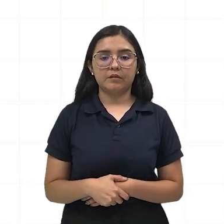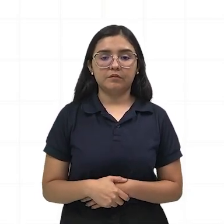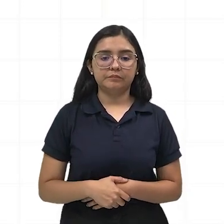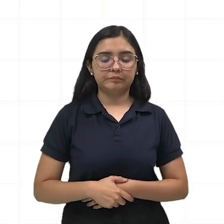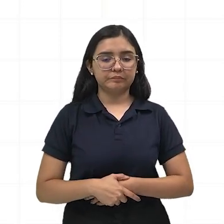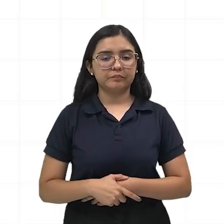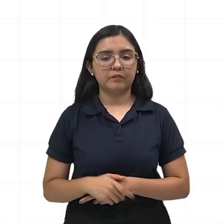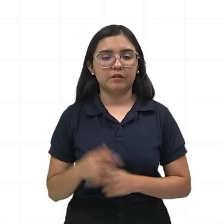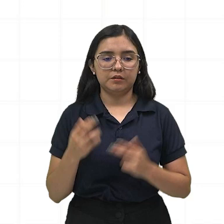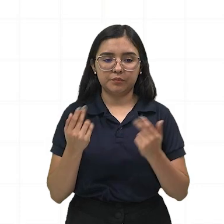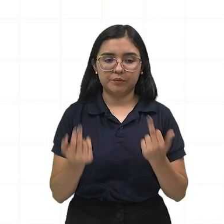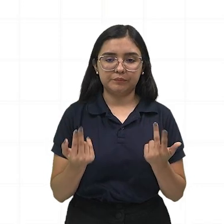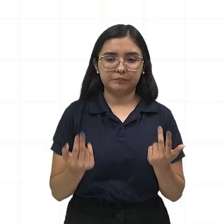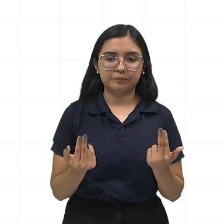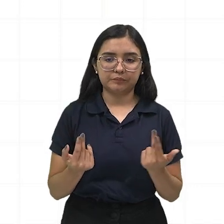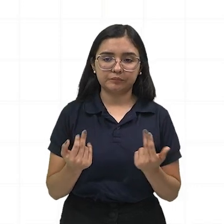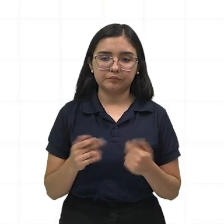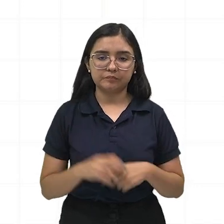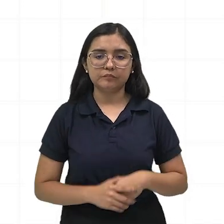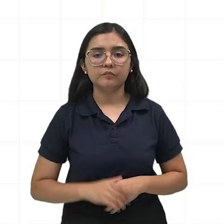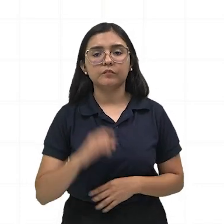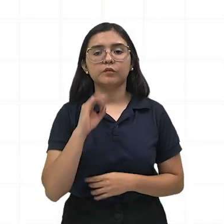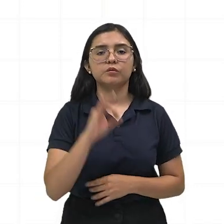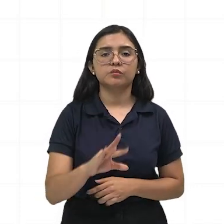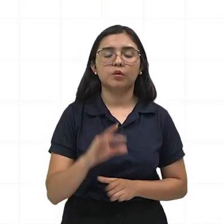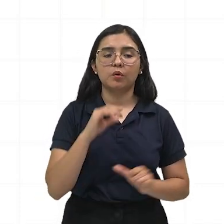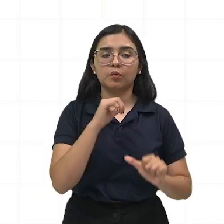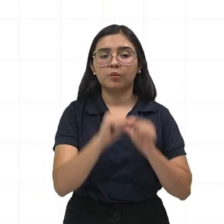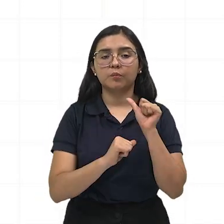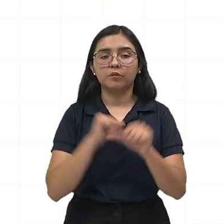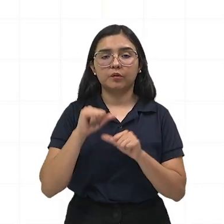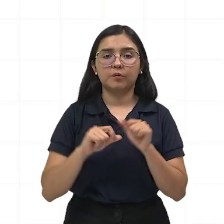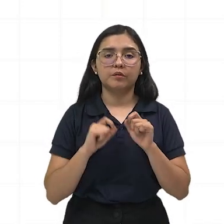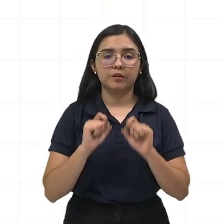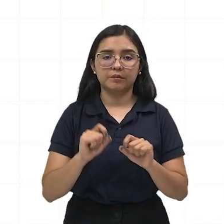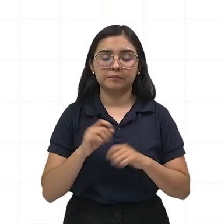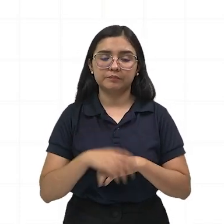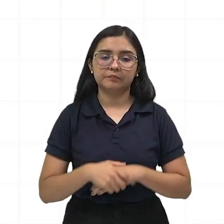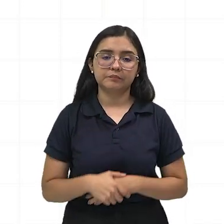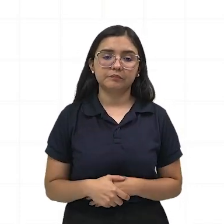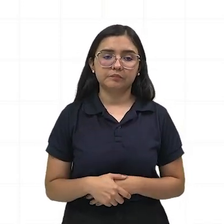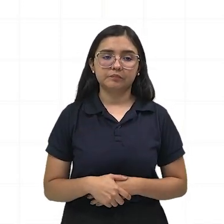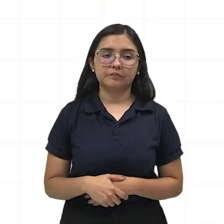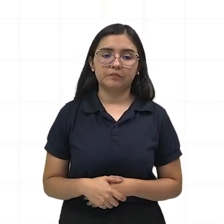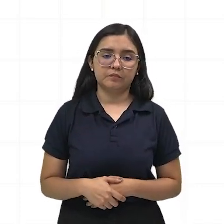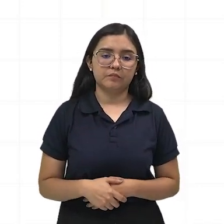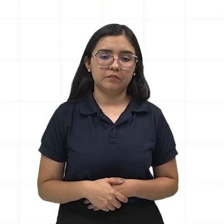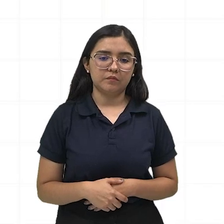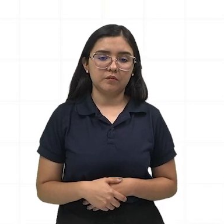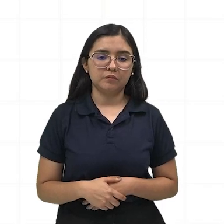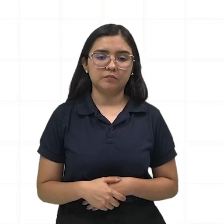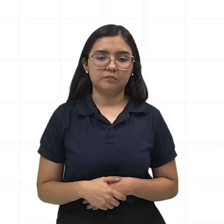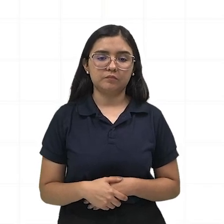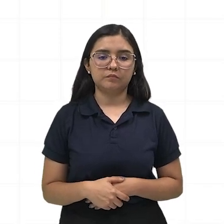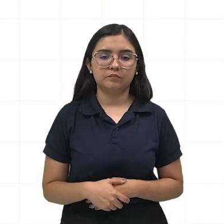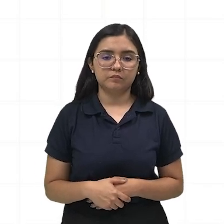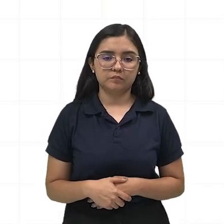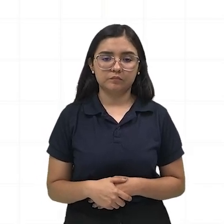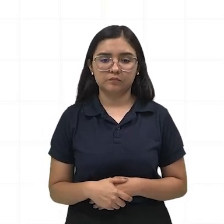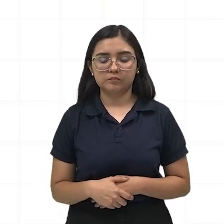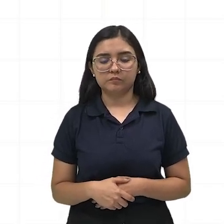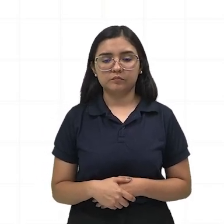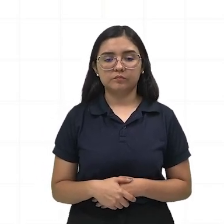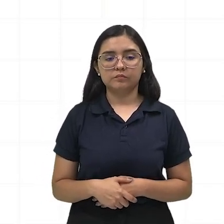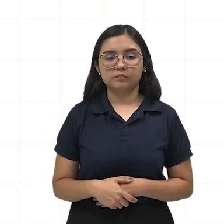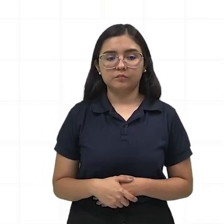Tem as mesmas medidas. A única coisa que modificou, né? Ele mudou, ele saiu onde